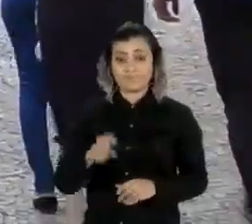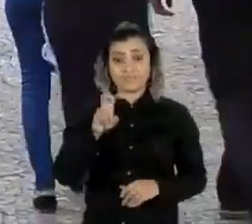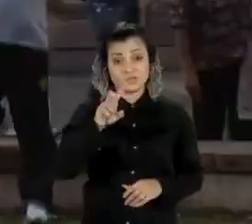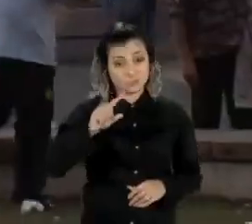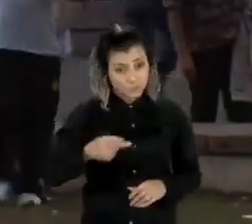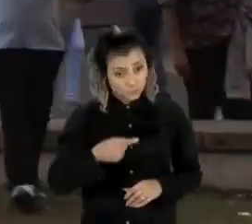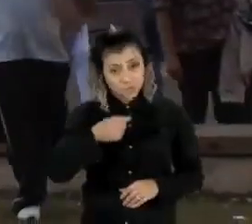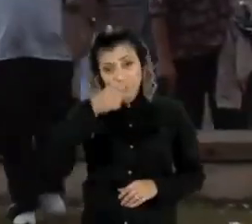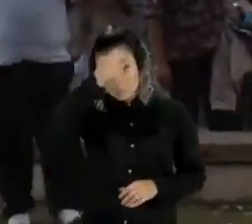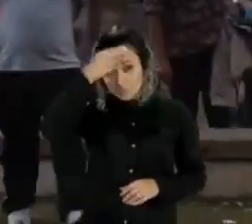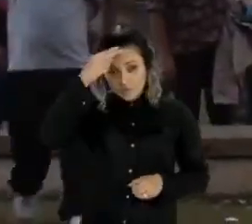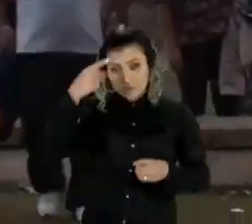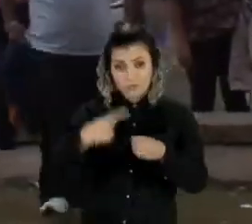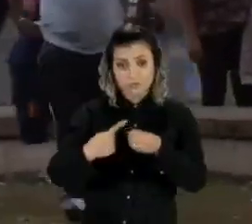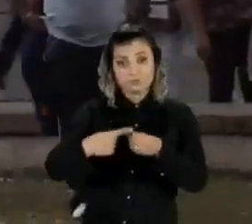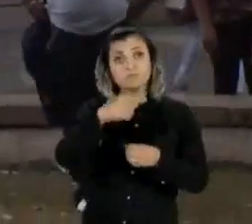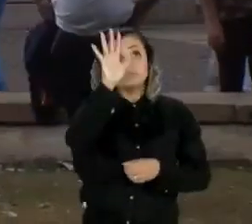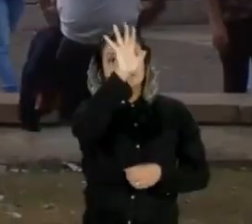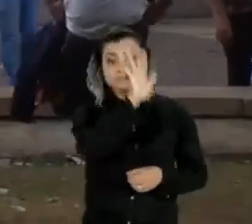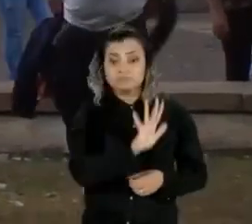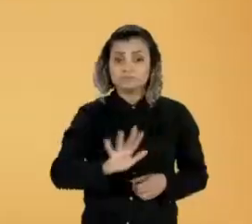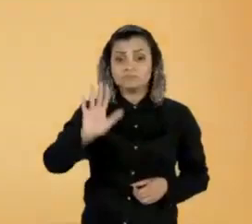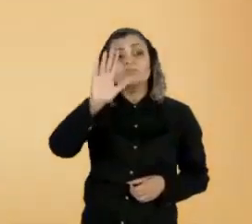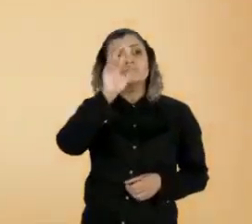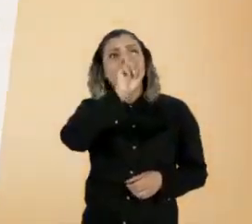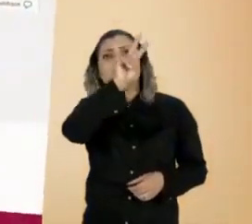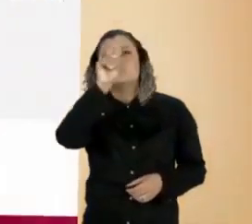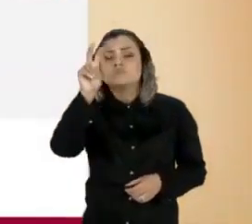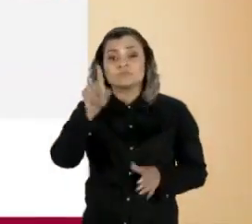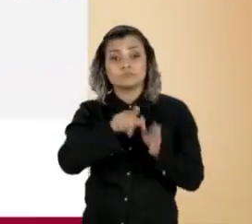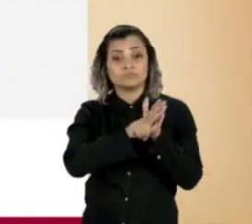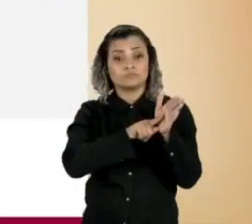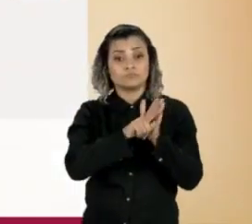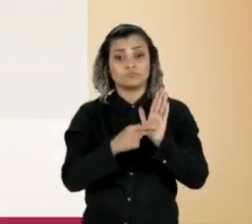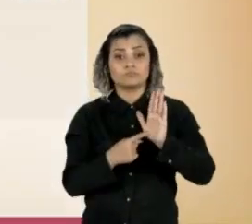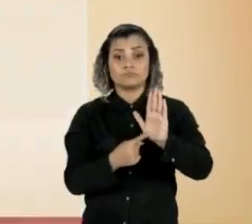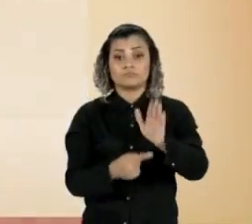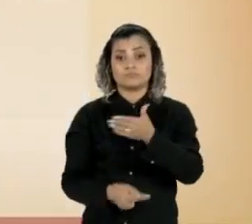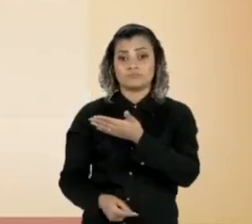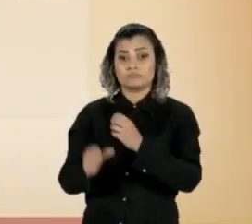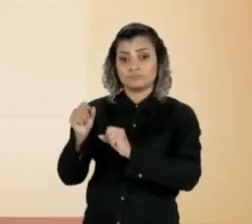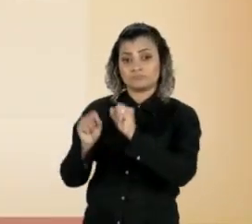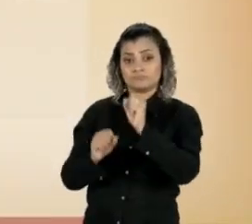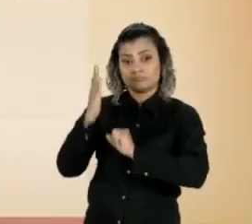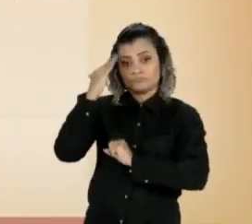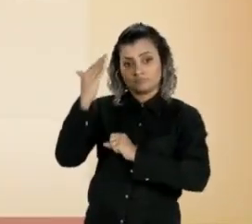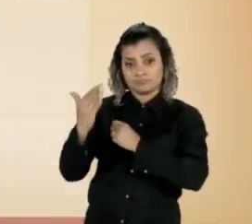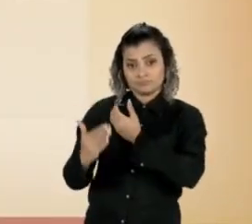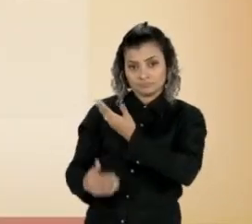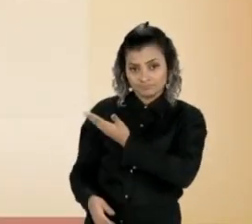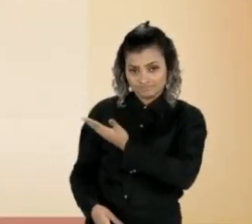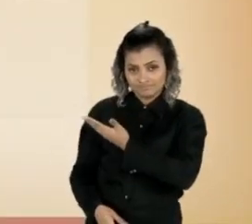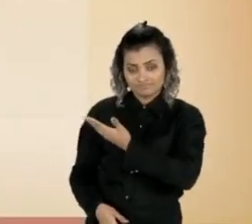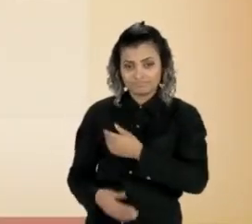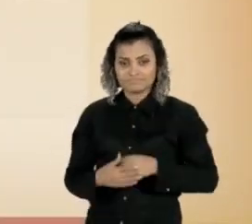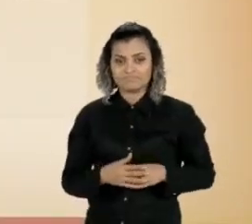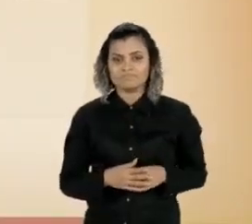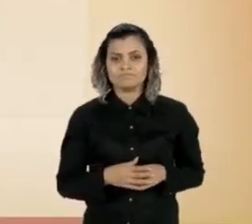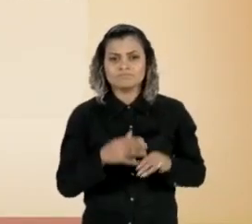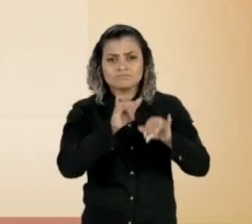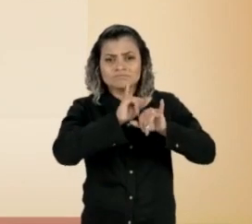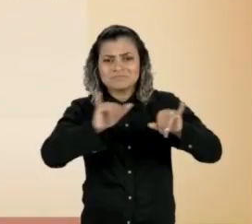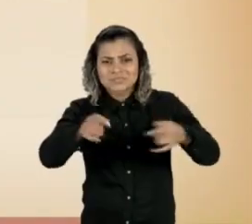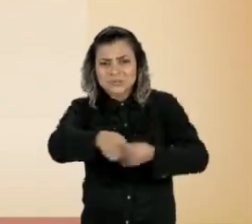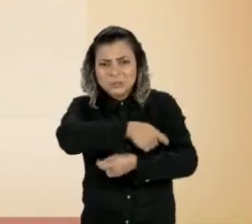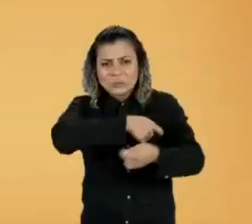5.000 municípios brasileiros foram analisados. O estudo foi publicado na revista Lancet Global Health e mostra como a recessão